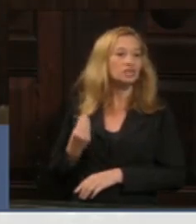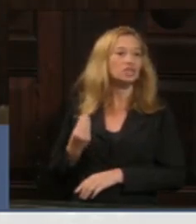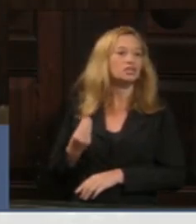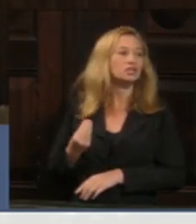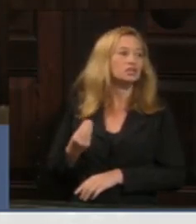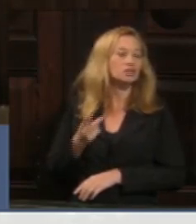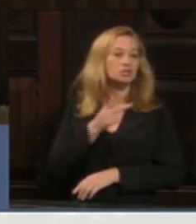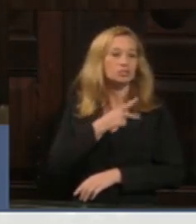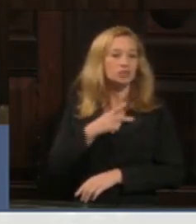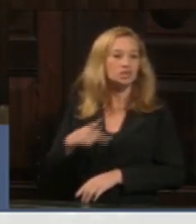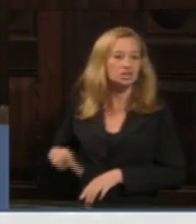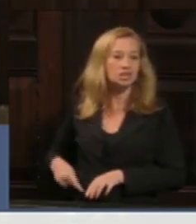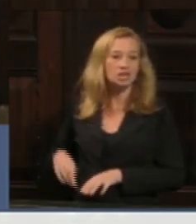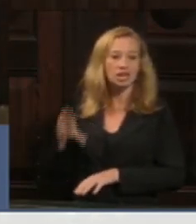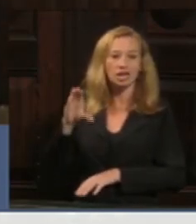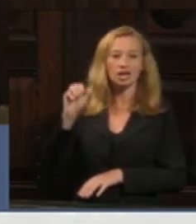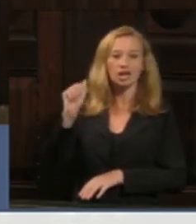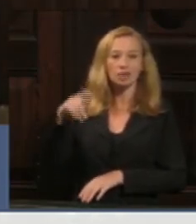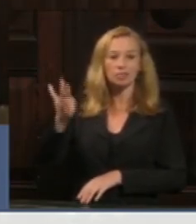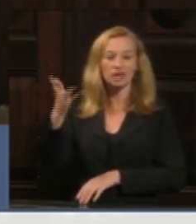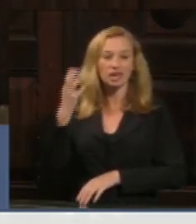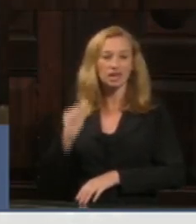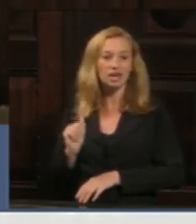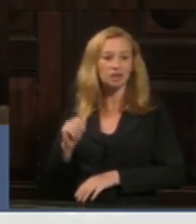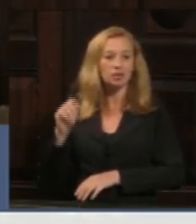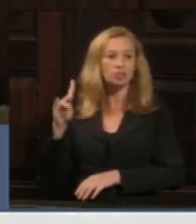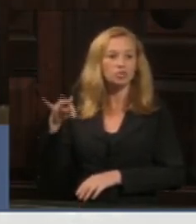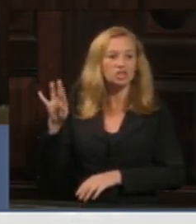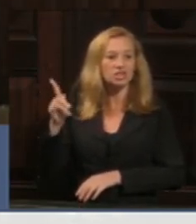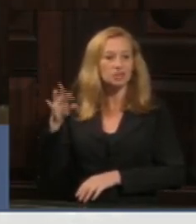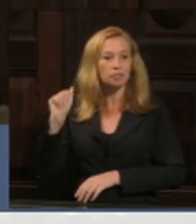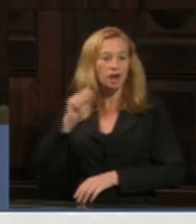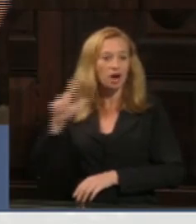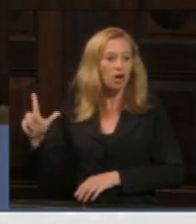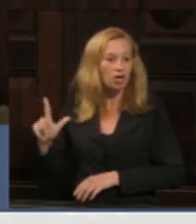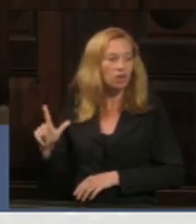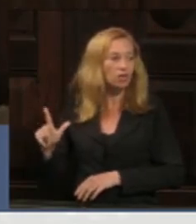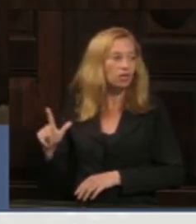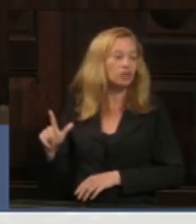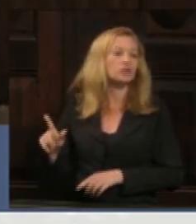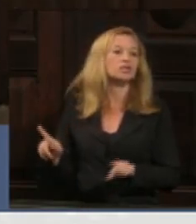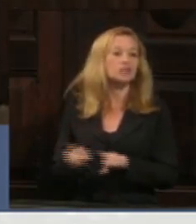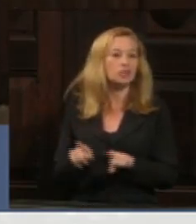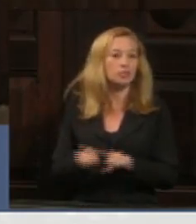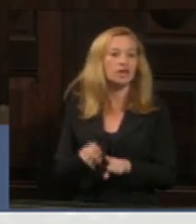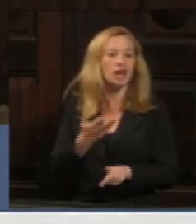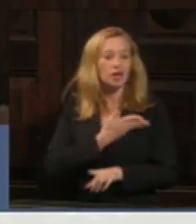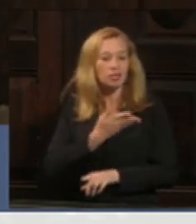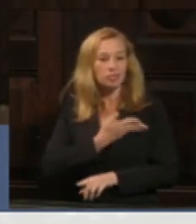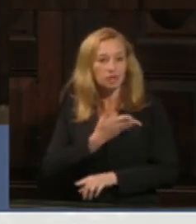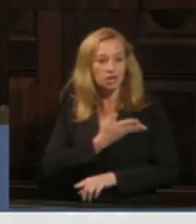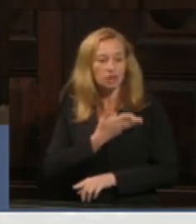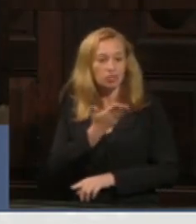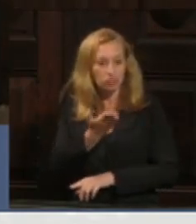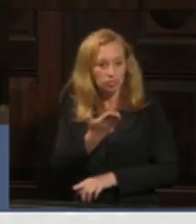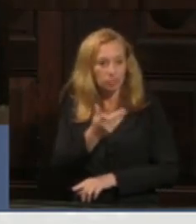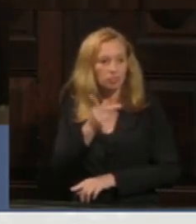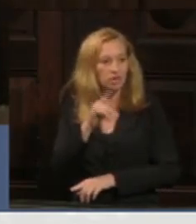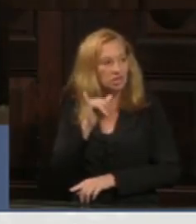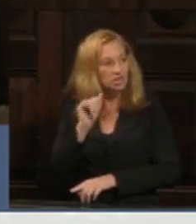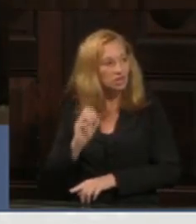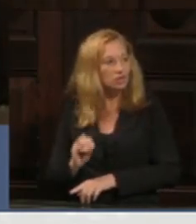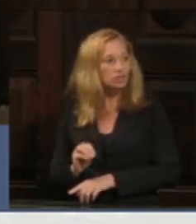Trajano de Moraes, nosso amigo Ralph, o nosso amigo Lecinha, grande amigo lá de Trajano de Moraes também,